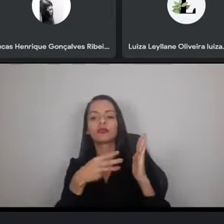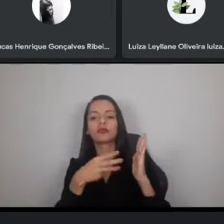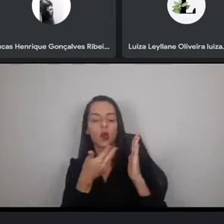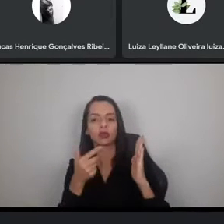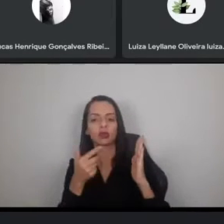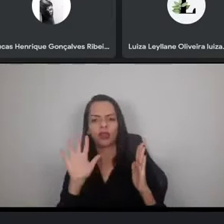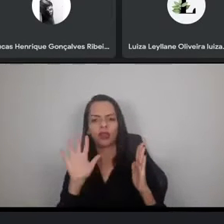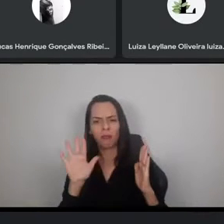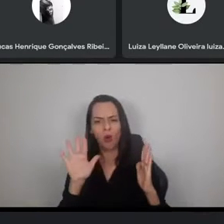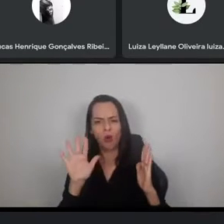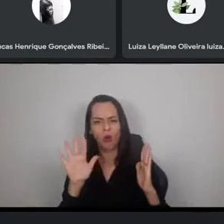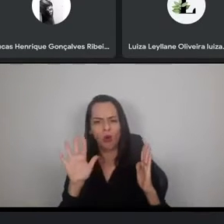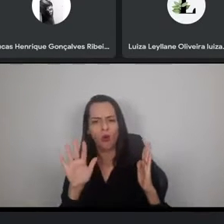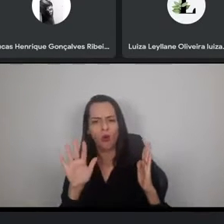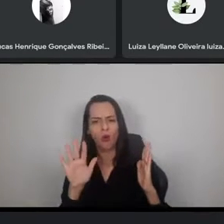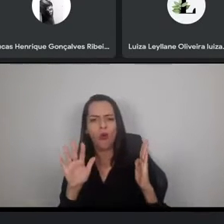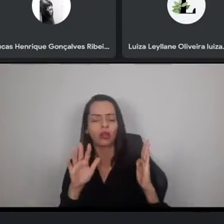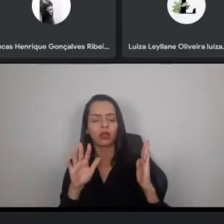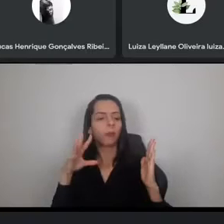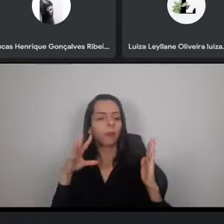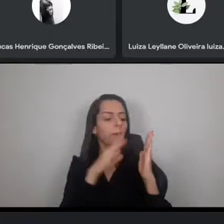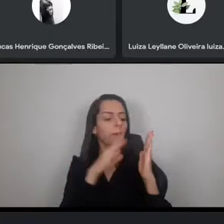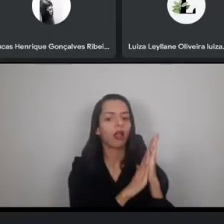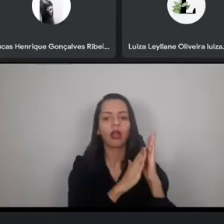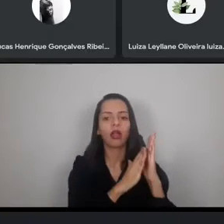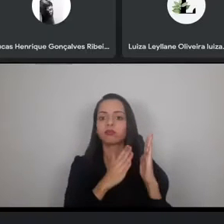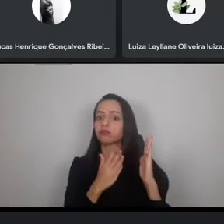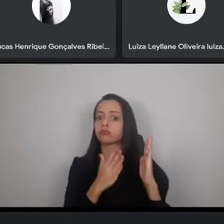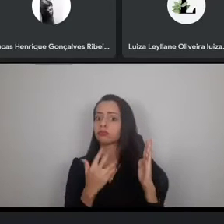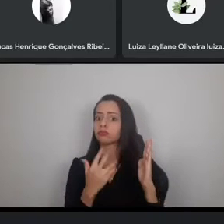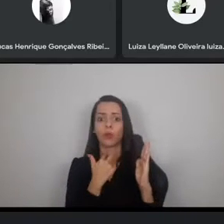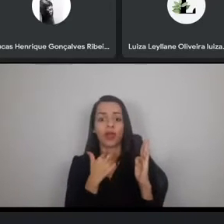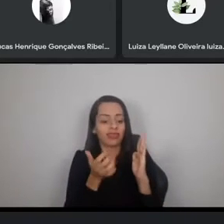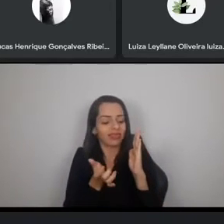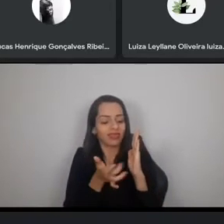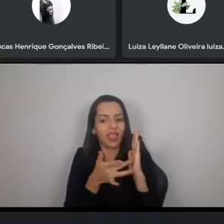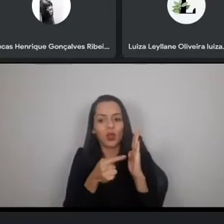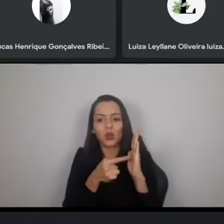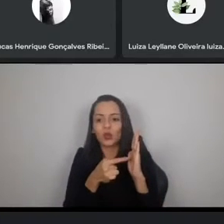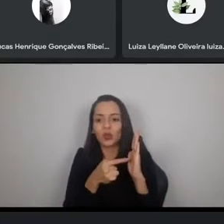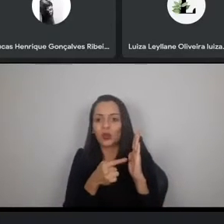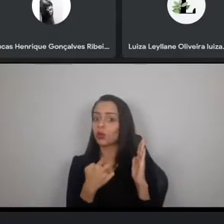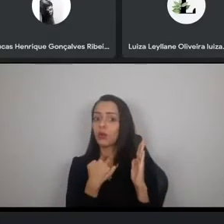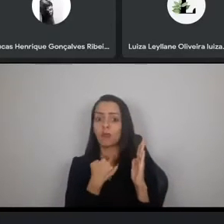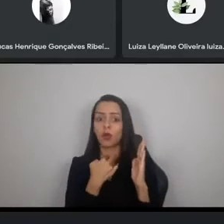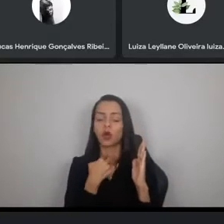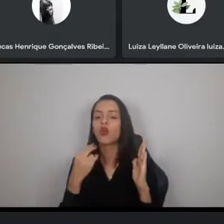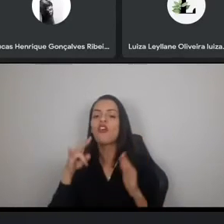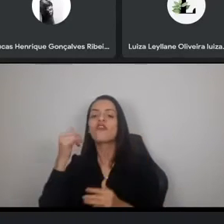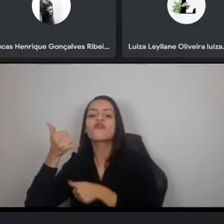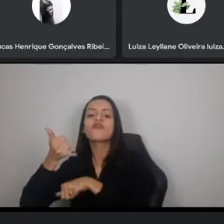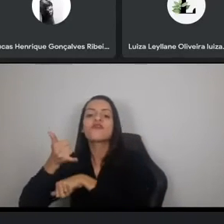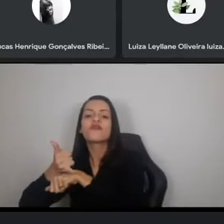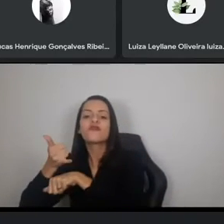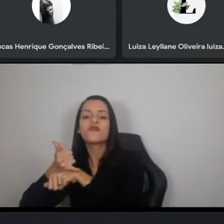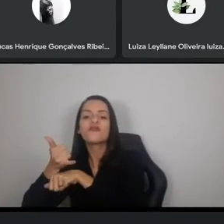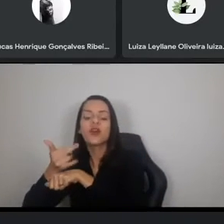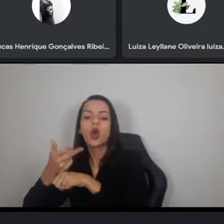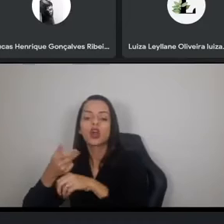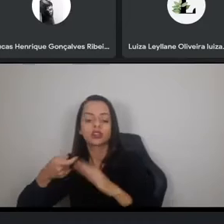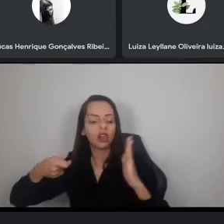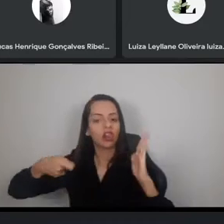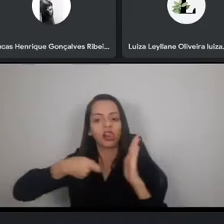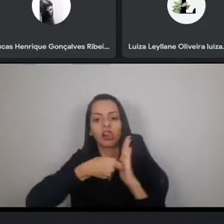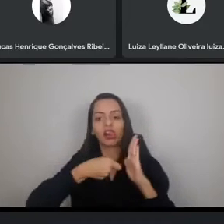ou qualquer outro objeto metálico na parte interna da tomada. Por quê? Quando